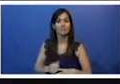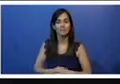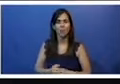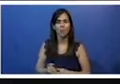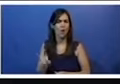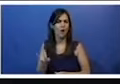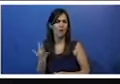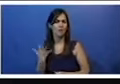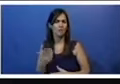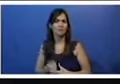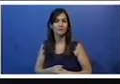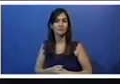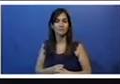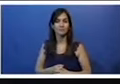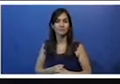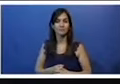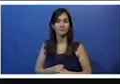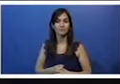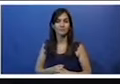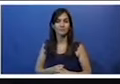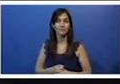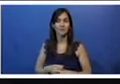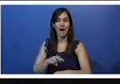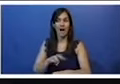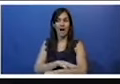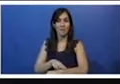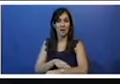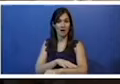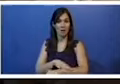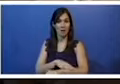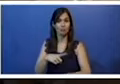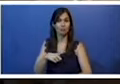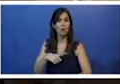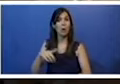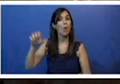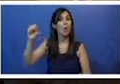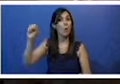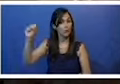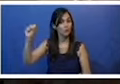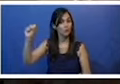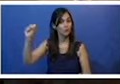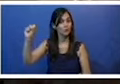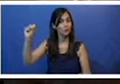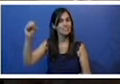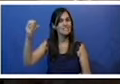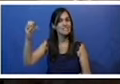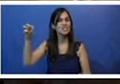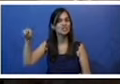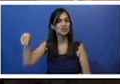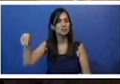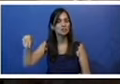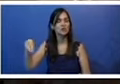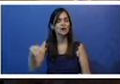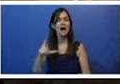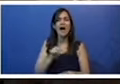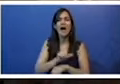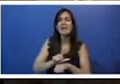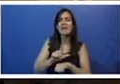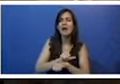Lilás a marrom ela mede 8 cm a Lilás 4